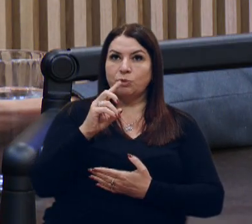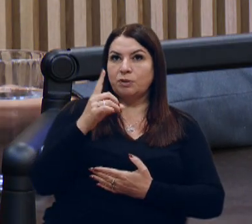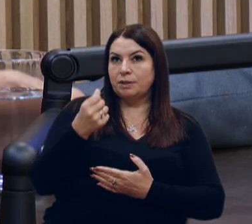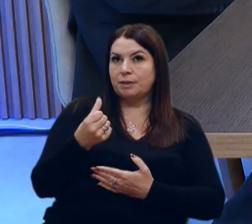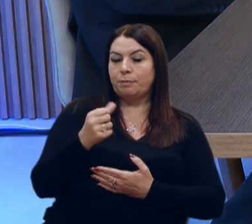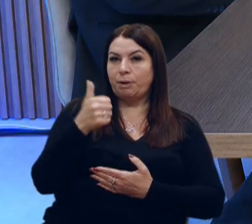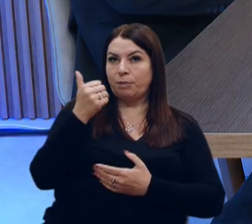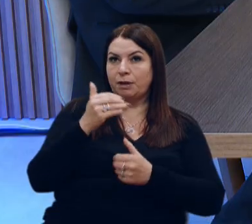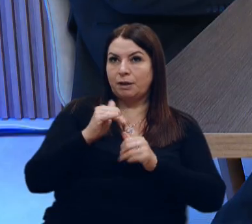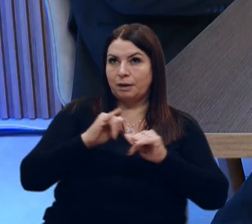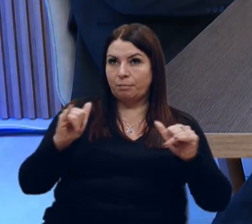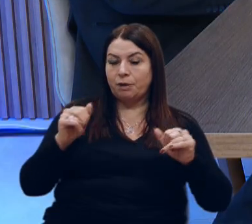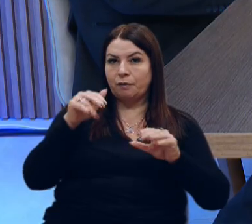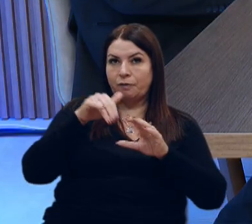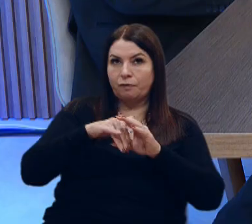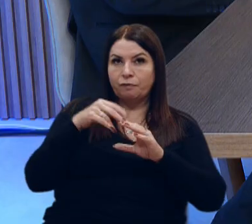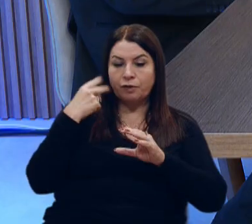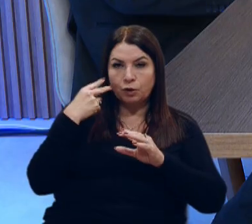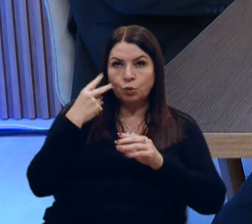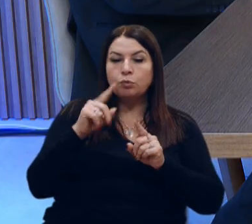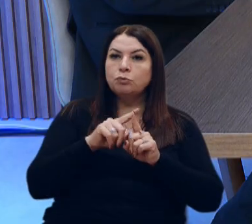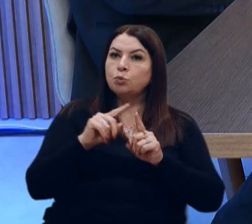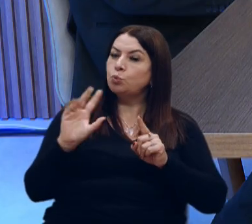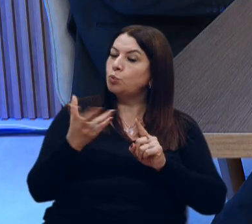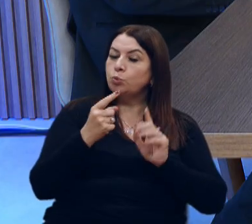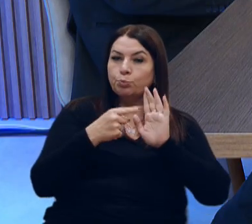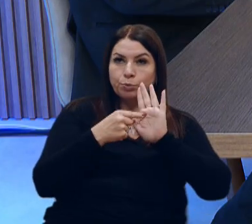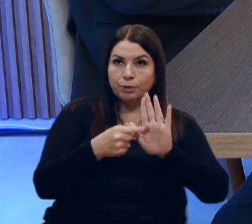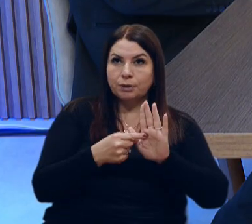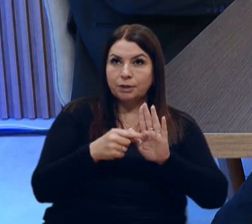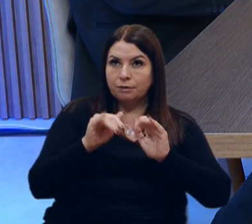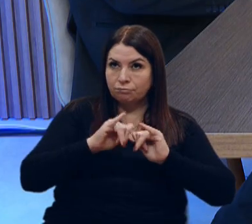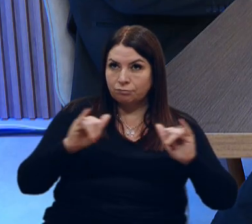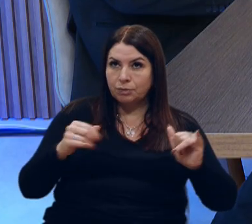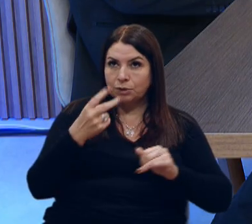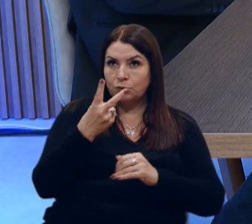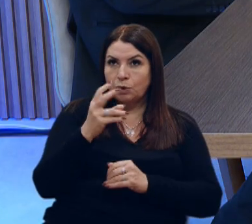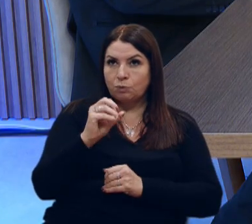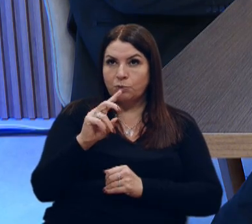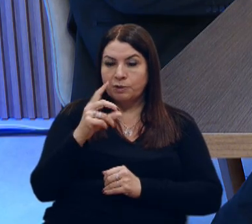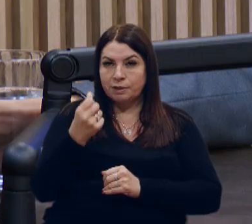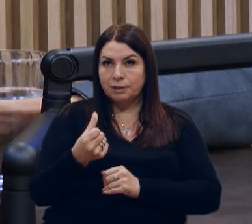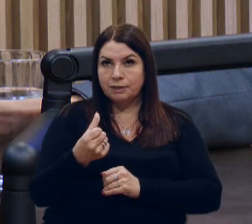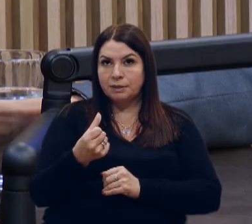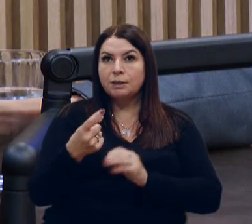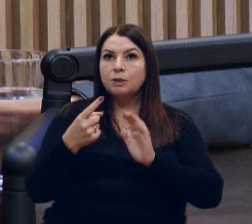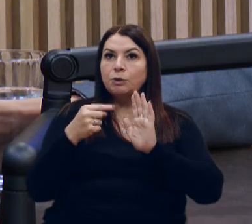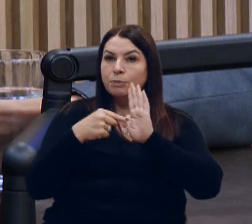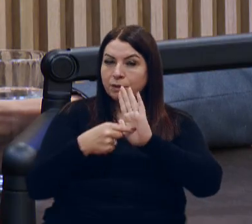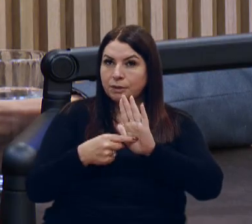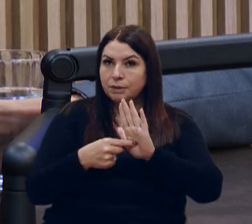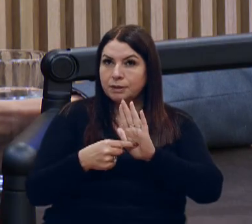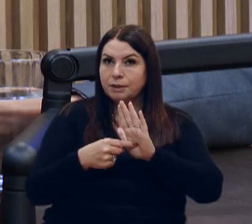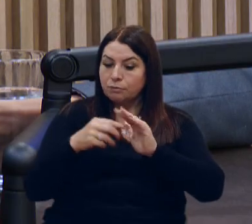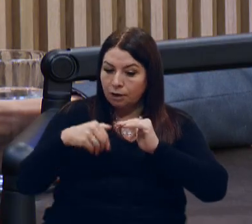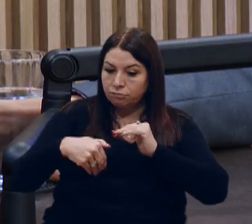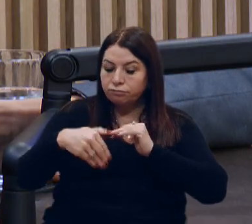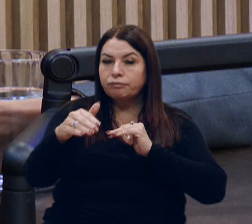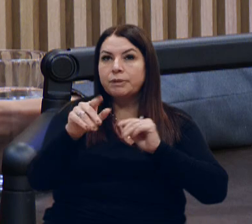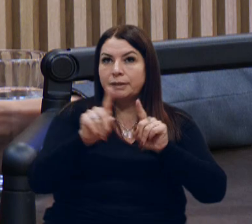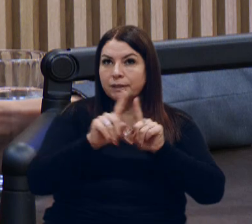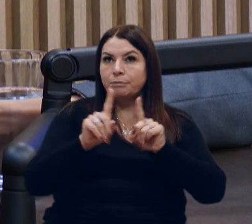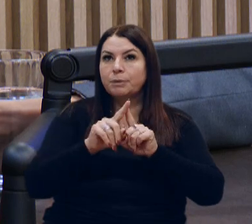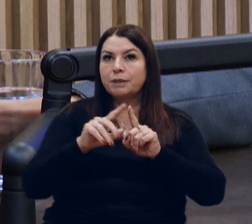primeira campanha vereadora e tal, e tudo o que eu apresentei na minha campanha em 2016 e o que eu apresentei daí para frente na